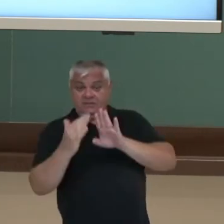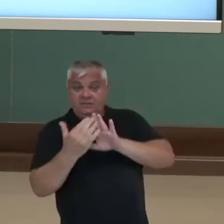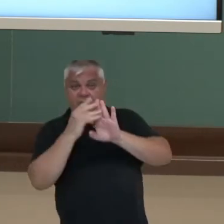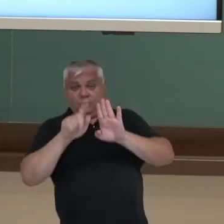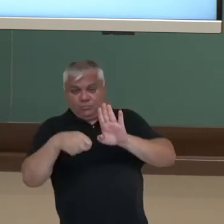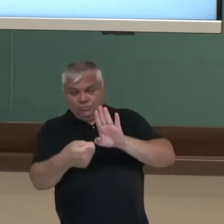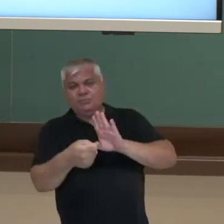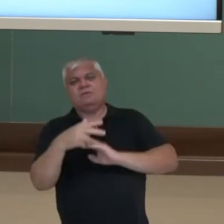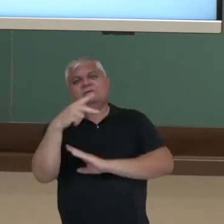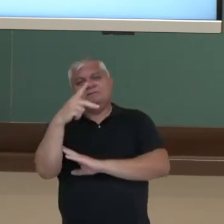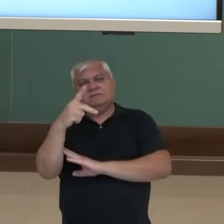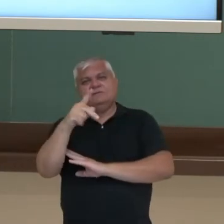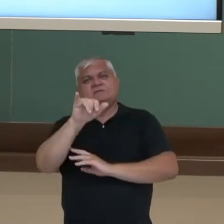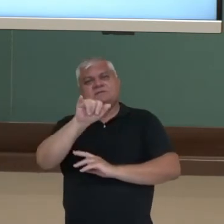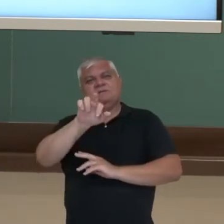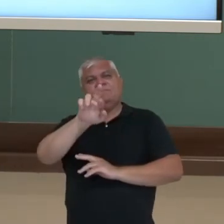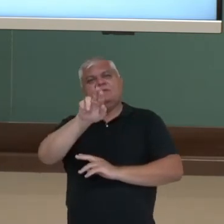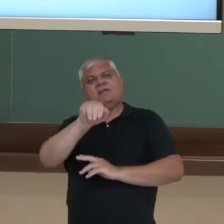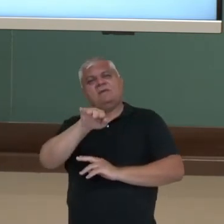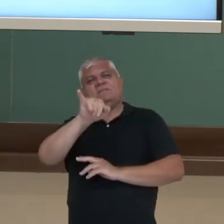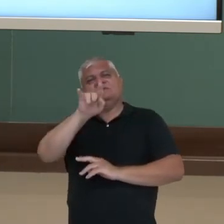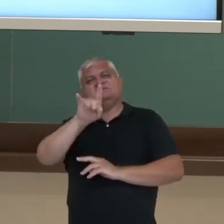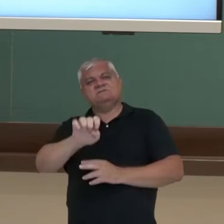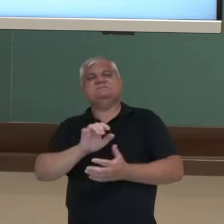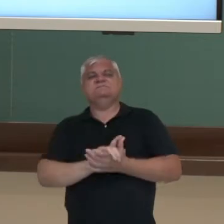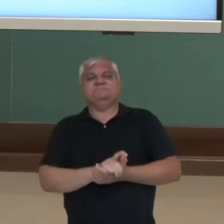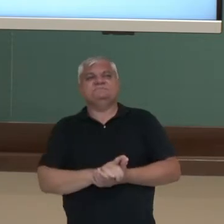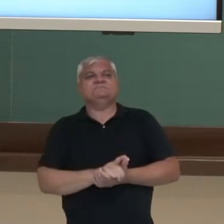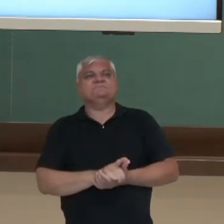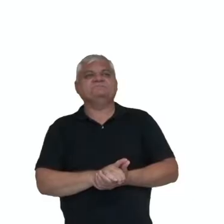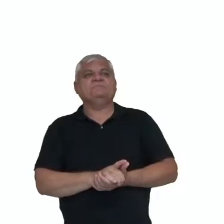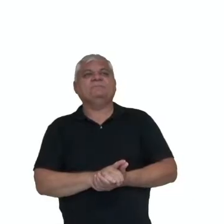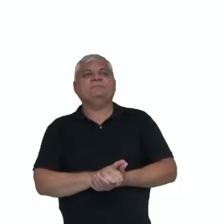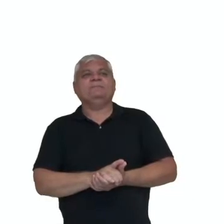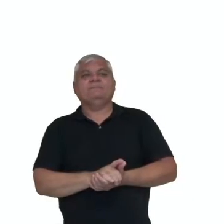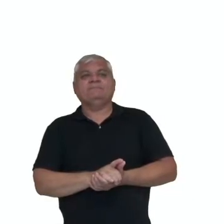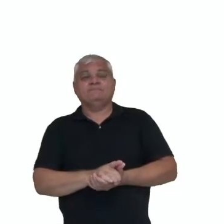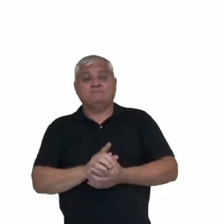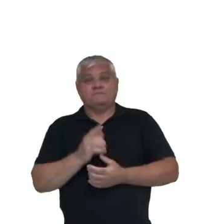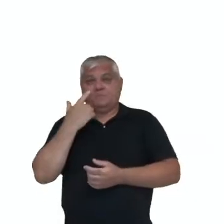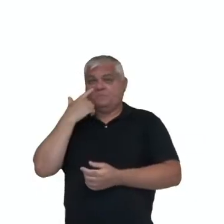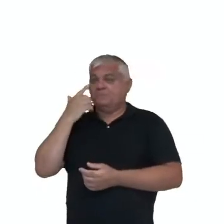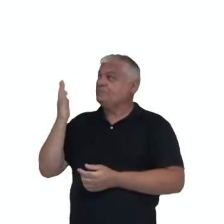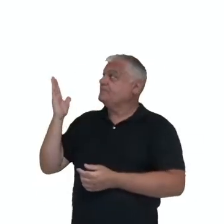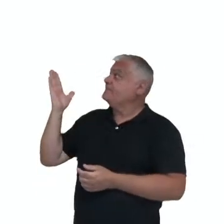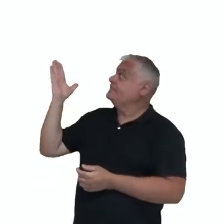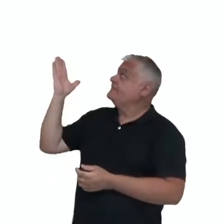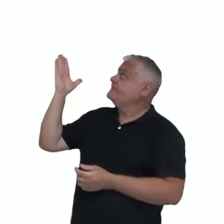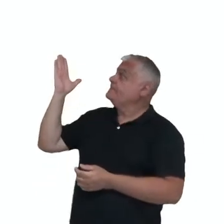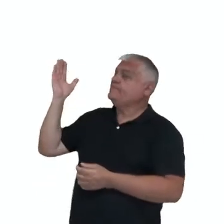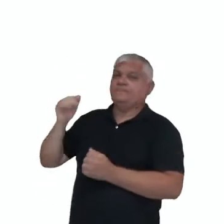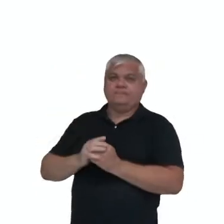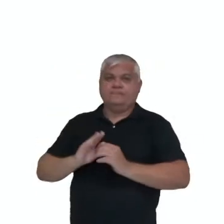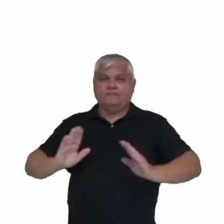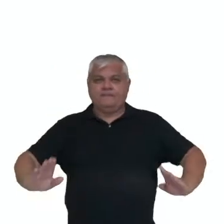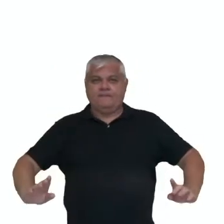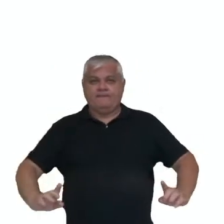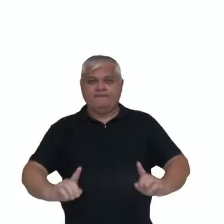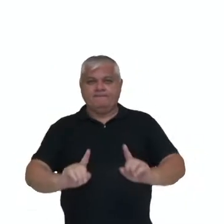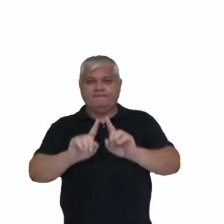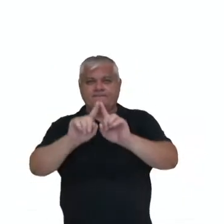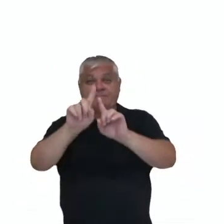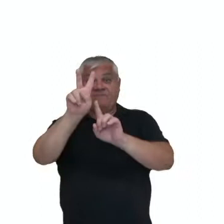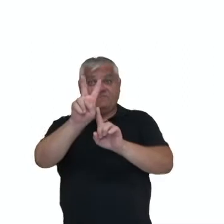pirâmide, não é verdade? Então vamos lá, vamos relembrar alguns conceitos da pirâmide. A pirâmide, ela vai ter um vértice e uma superfície